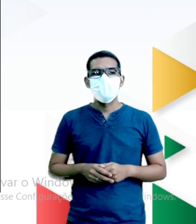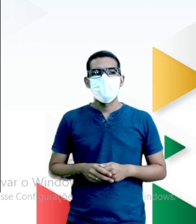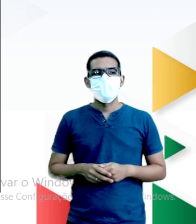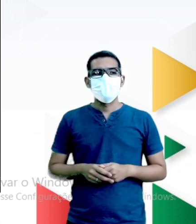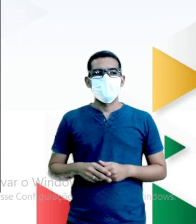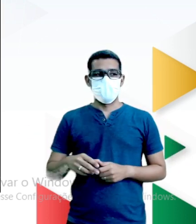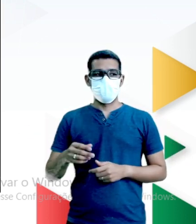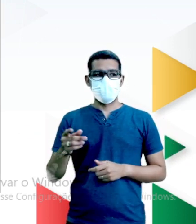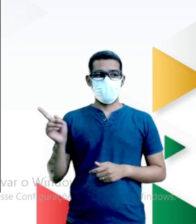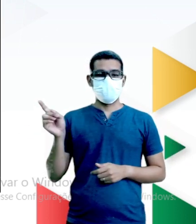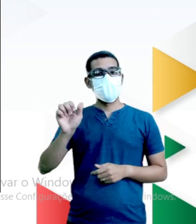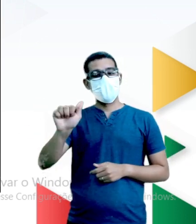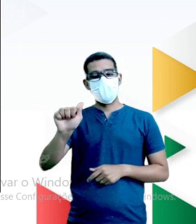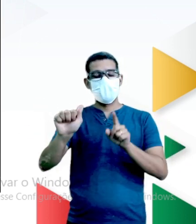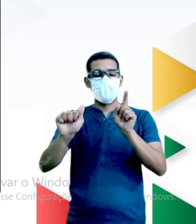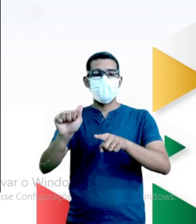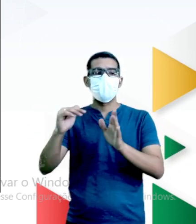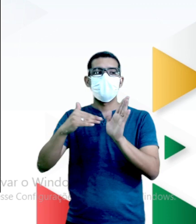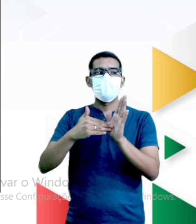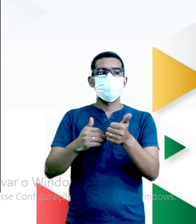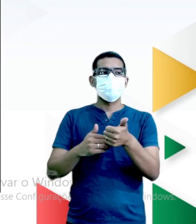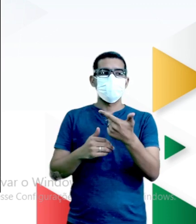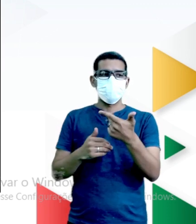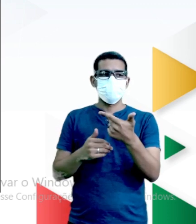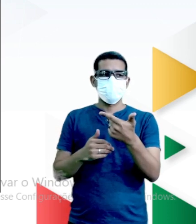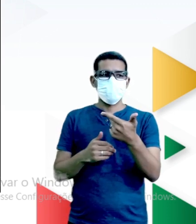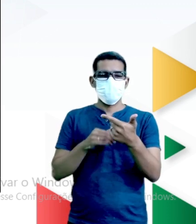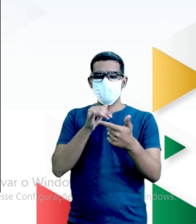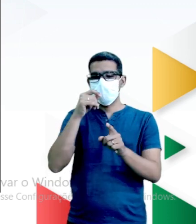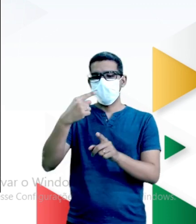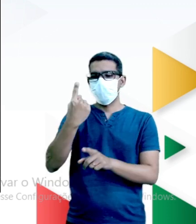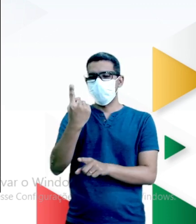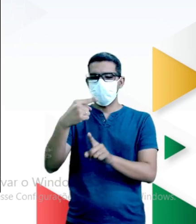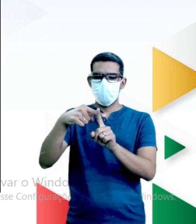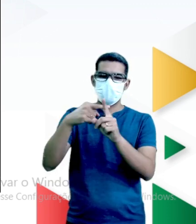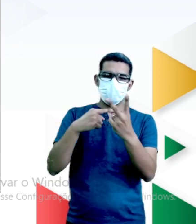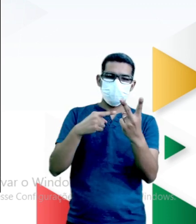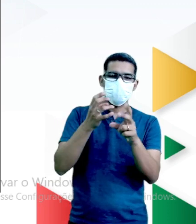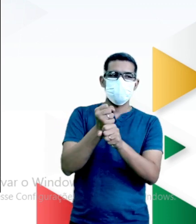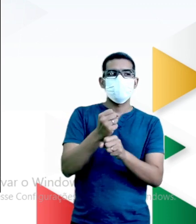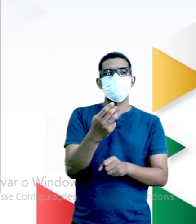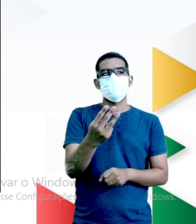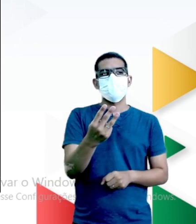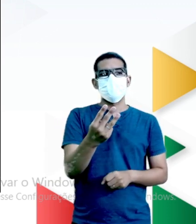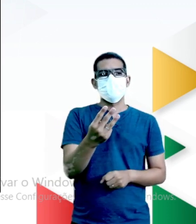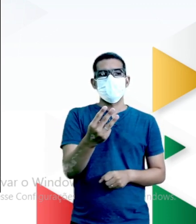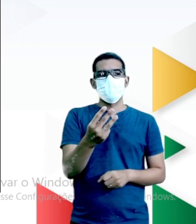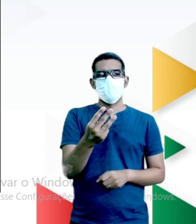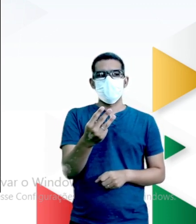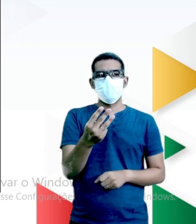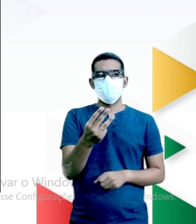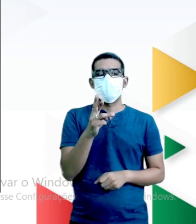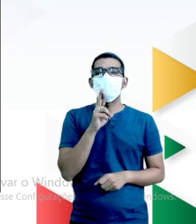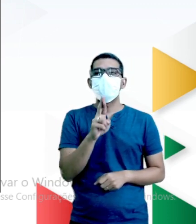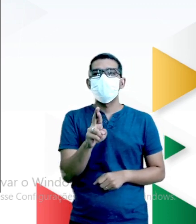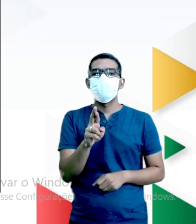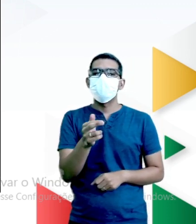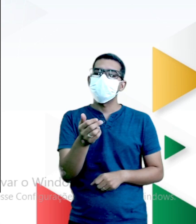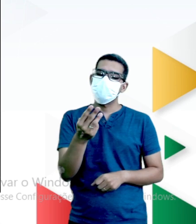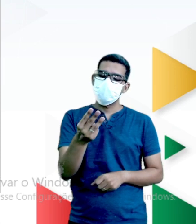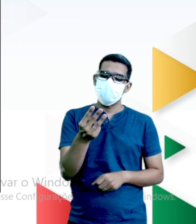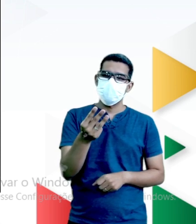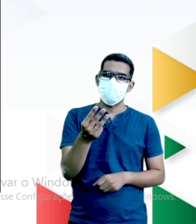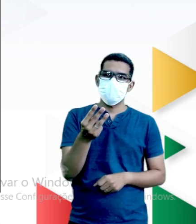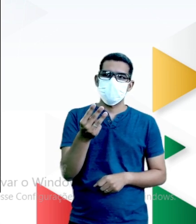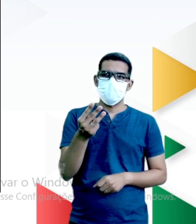com 12. O número 12, se eu somar 1 mais 2, vai dar 3. Concorda? Resultado 3. Então,